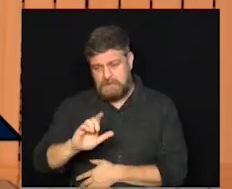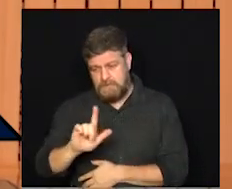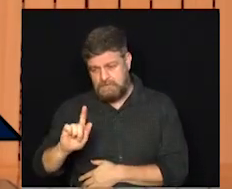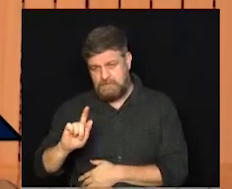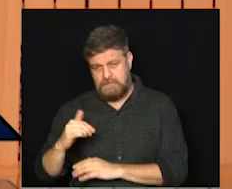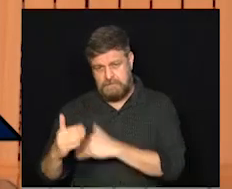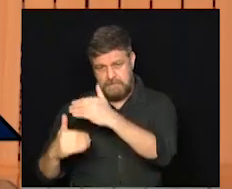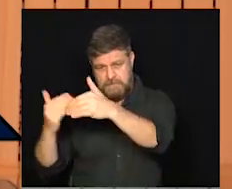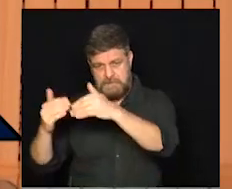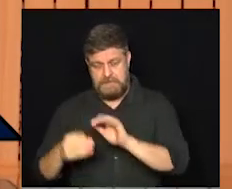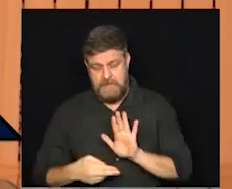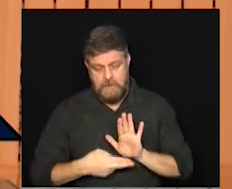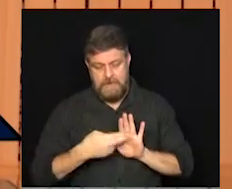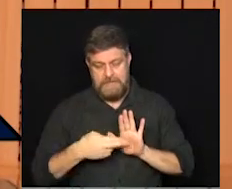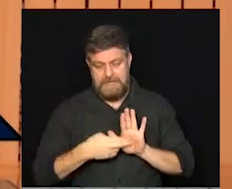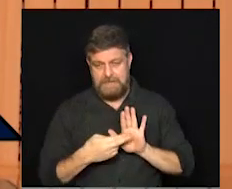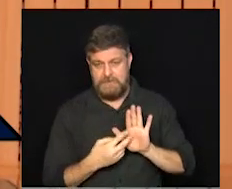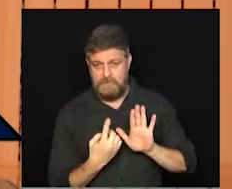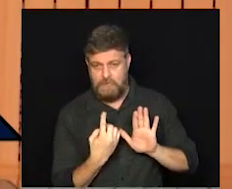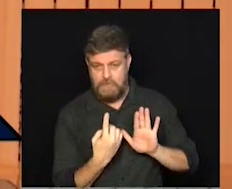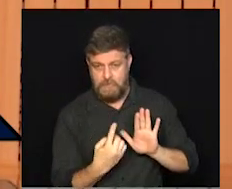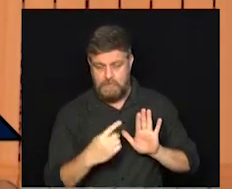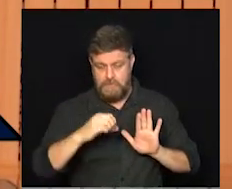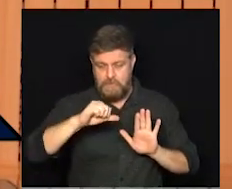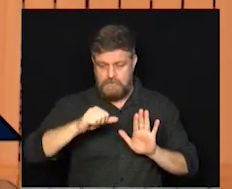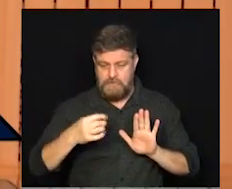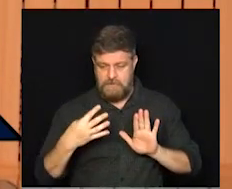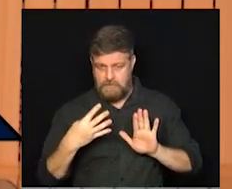requerimento 194/2021, processo